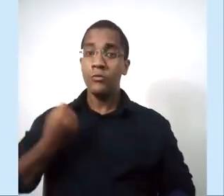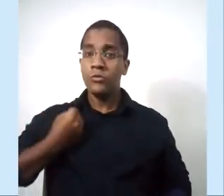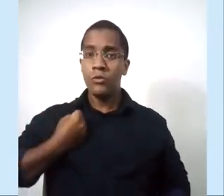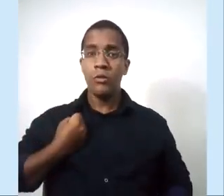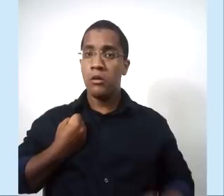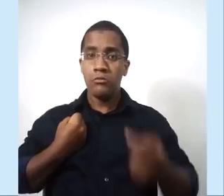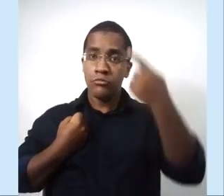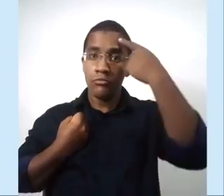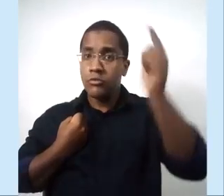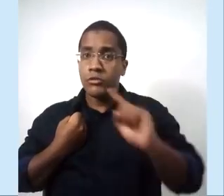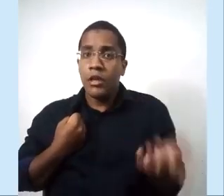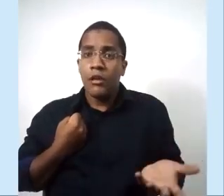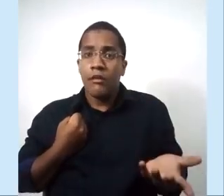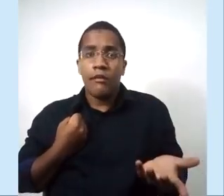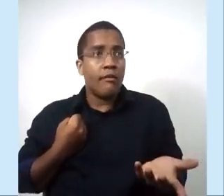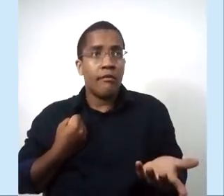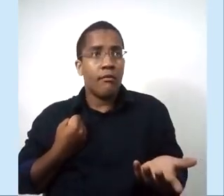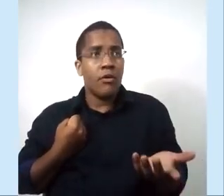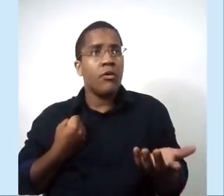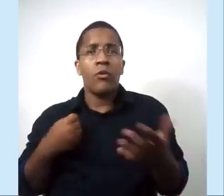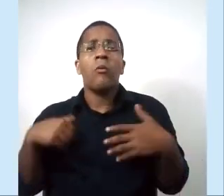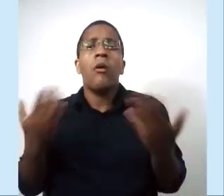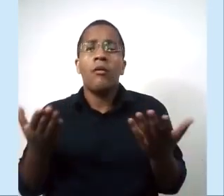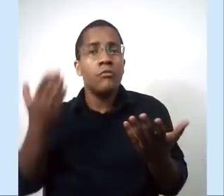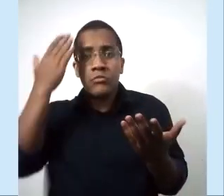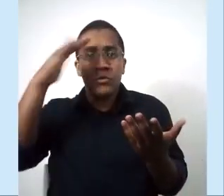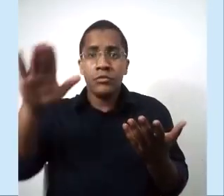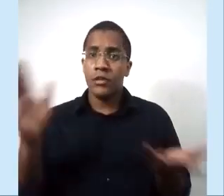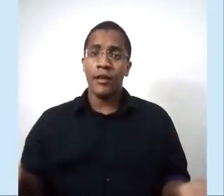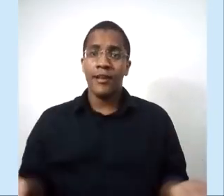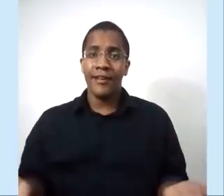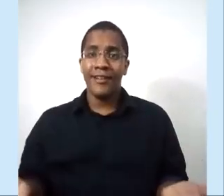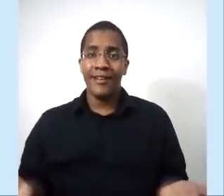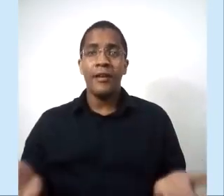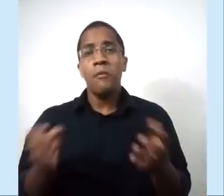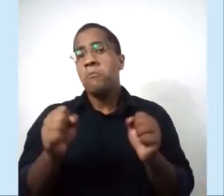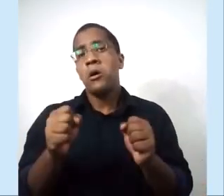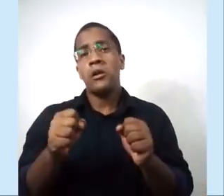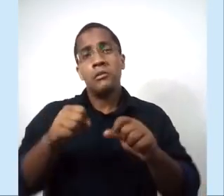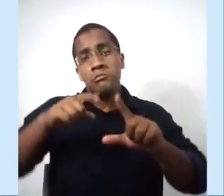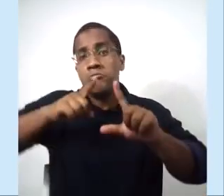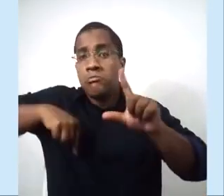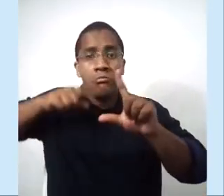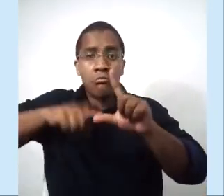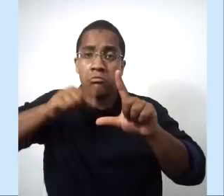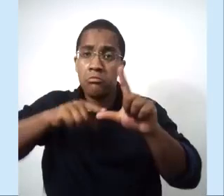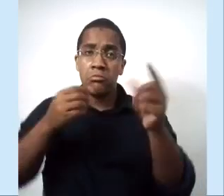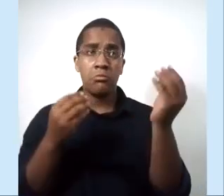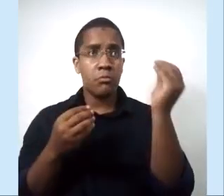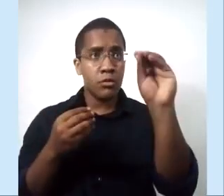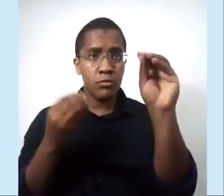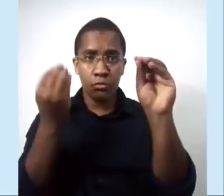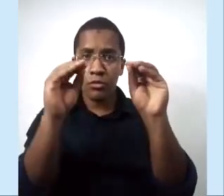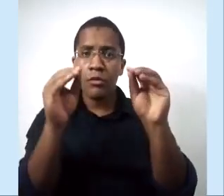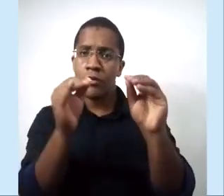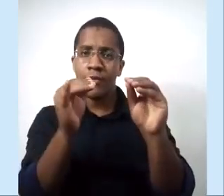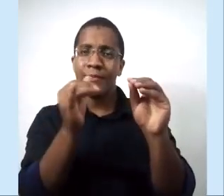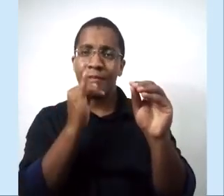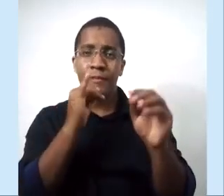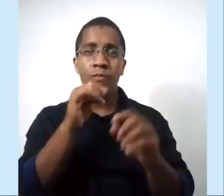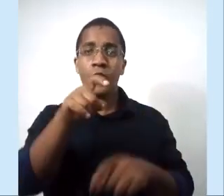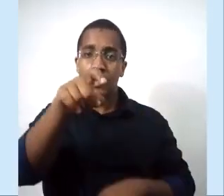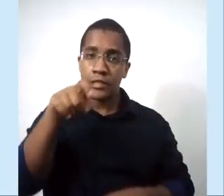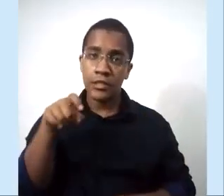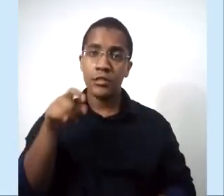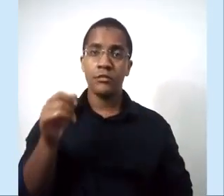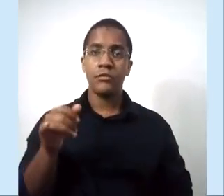sei, um número desconhecido. E a gente pode usar letras para representar esse número. O